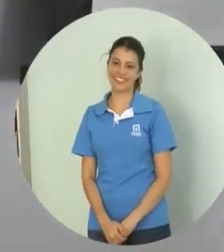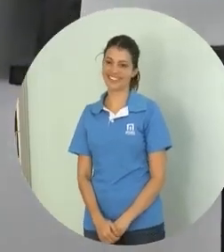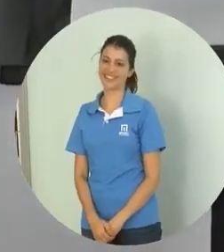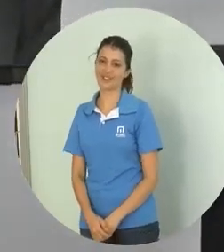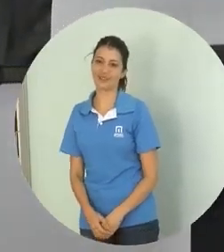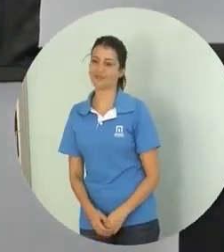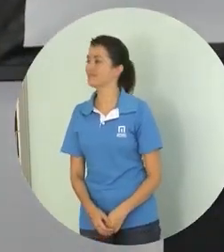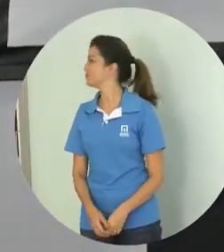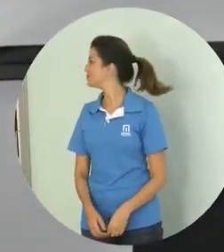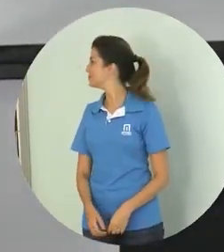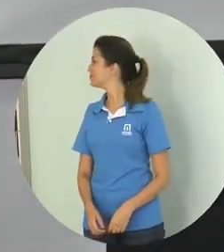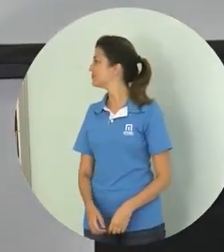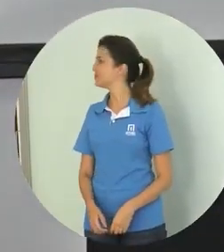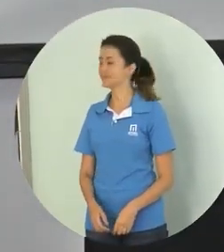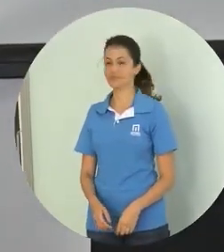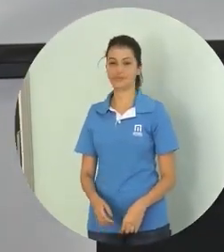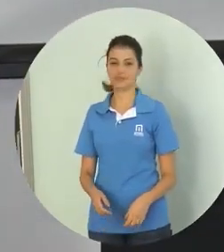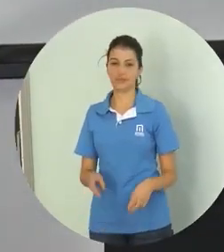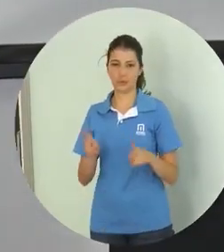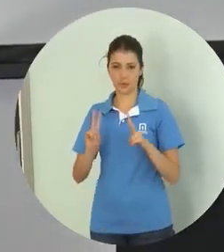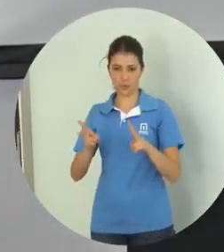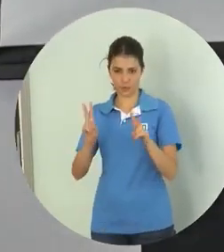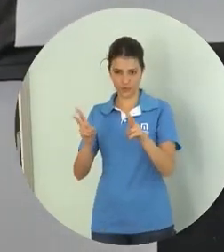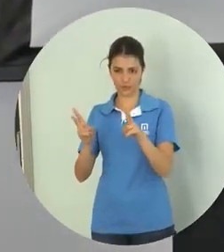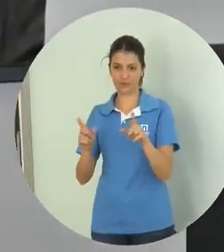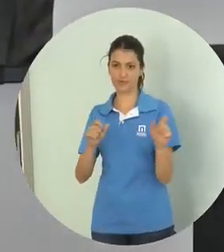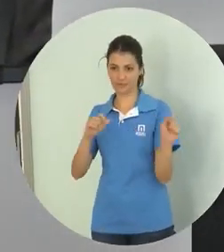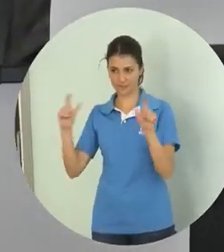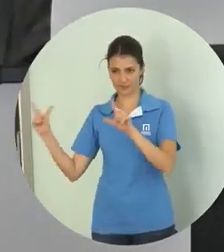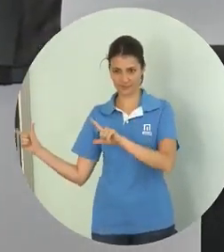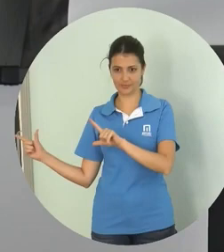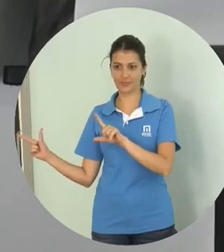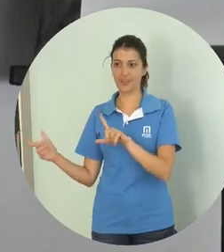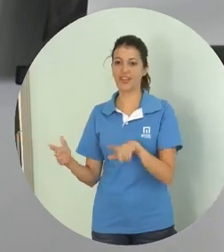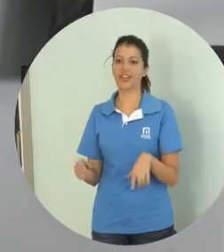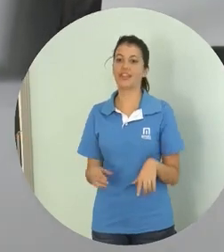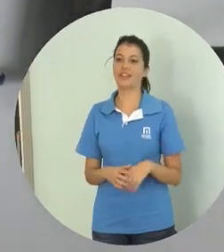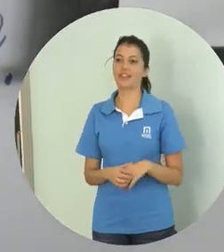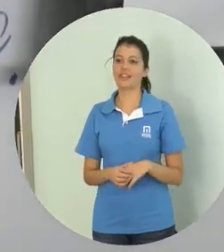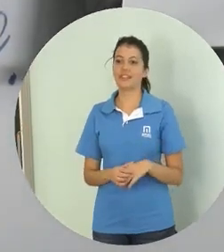Bom, pessoal, continuando a nossa apresentação agora.